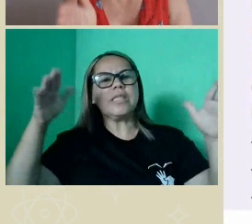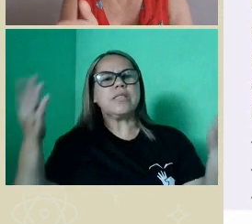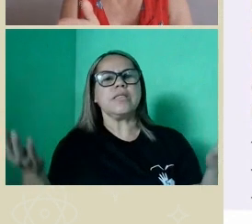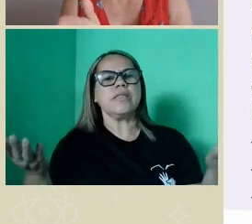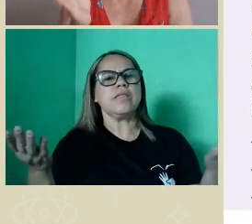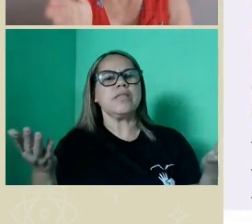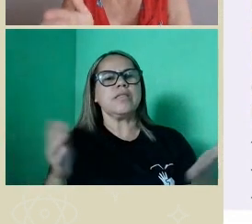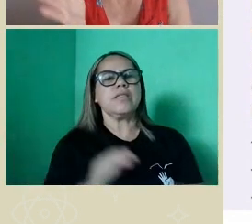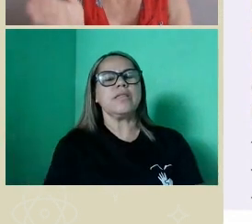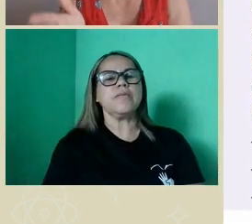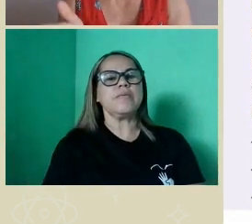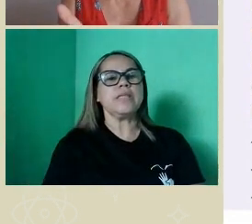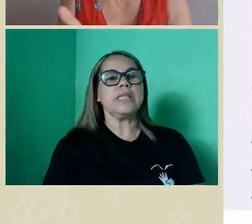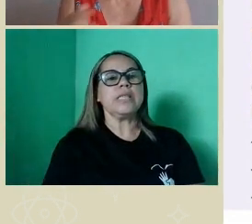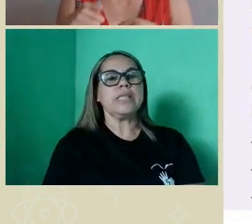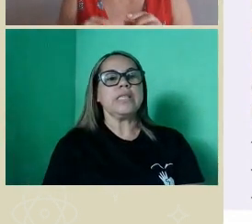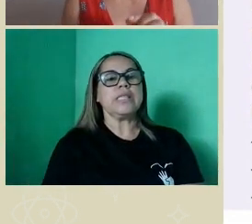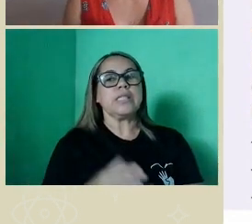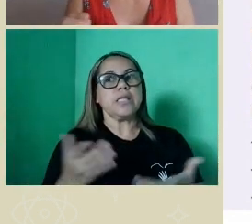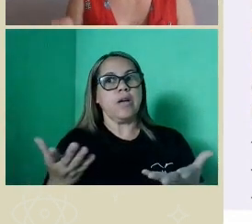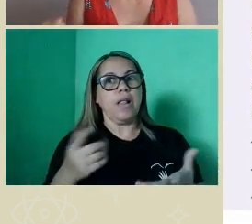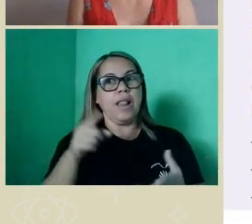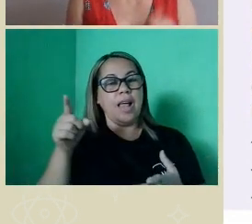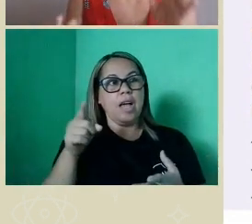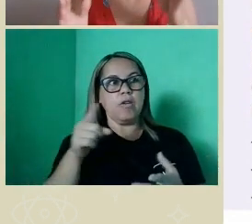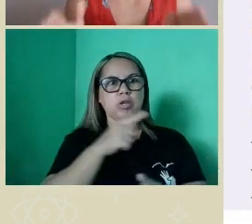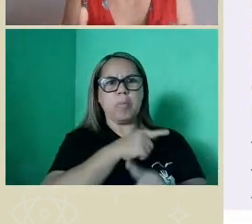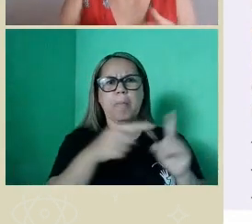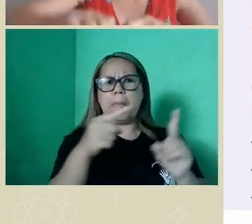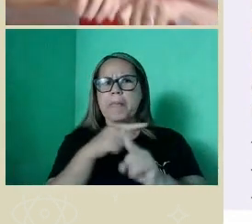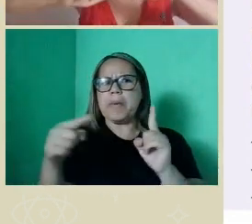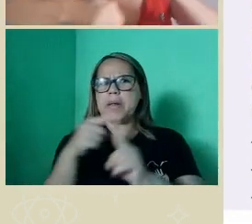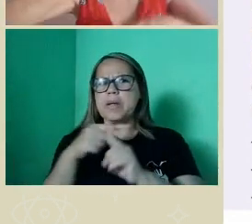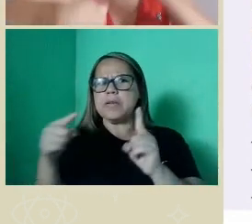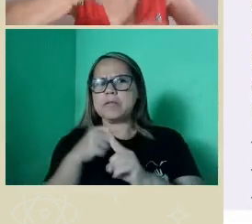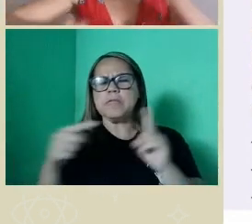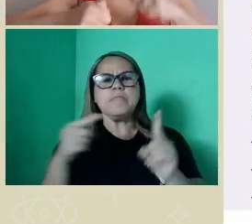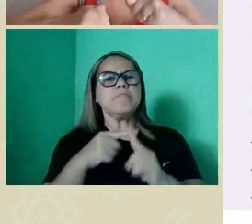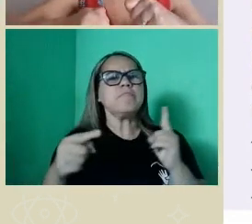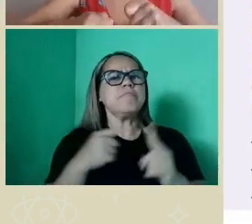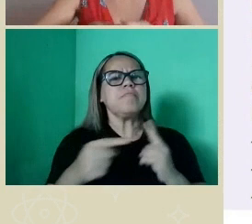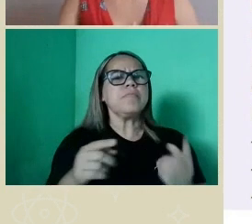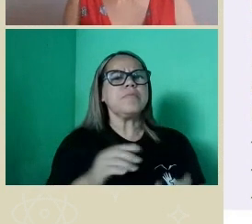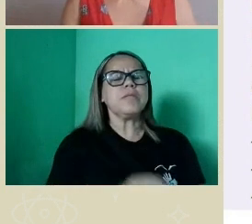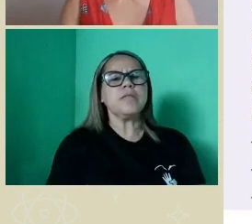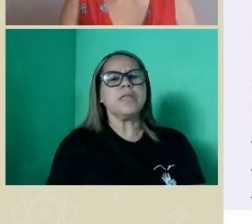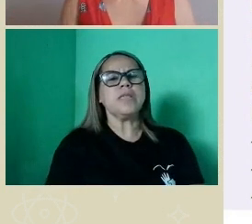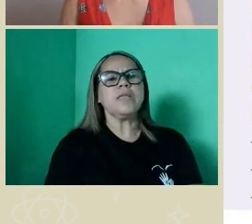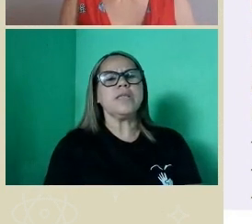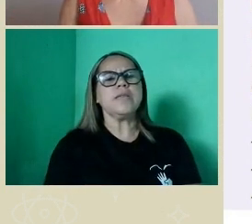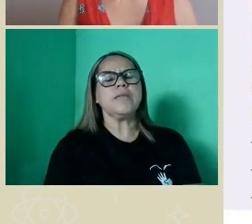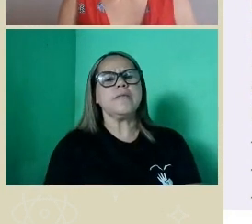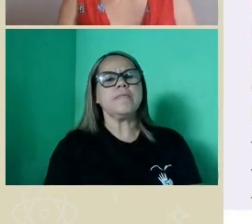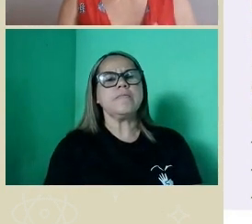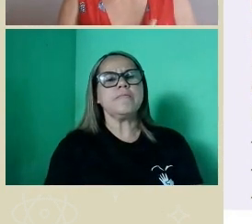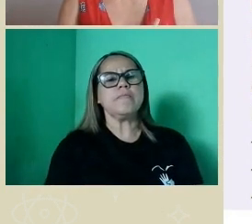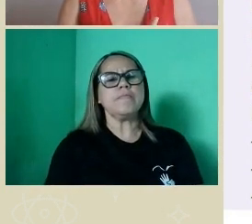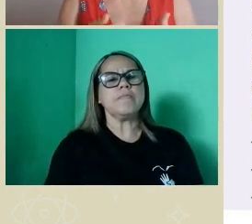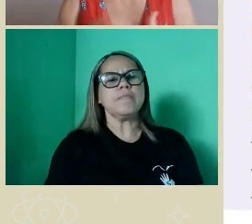sensores os que fazem censura se lo rompe se rasgam e